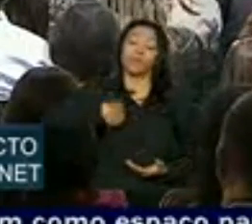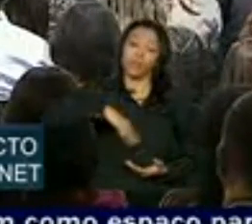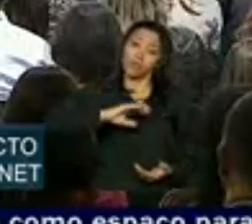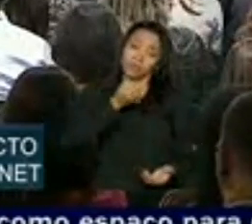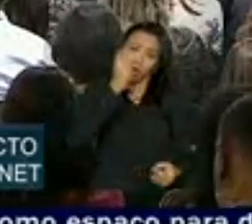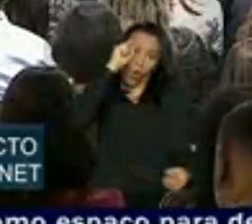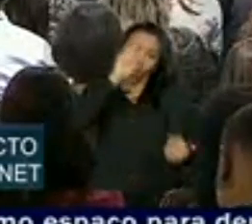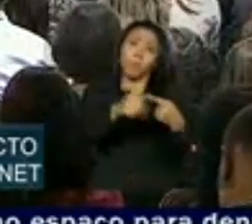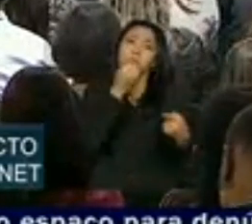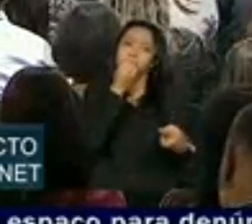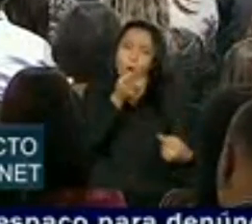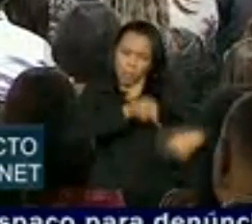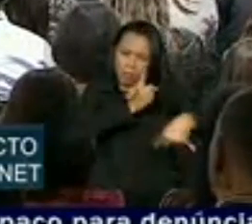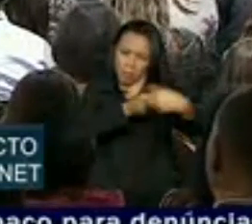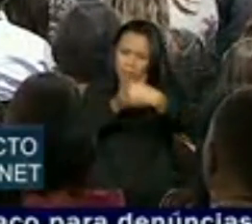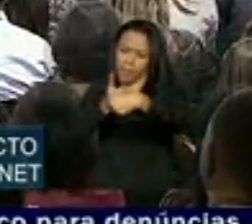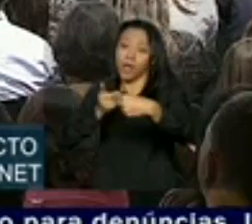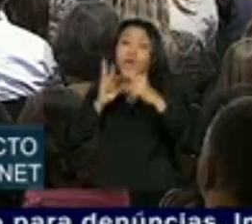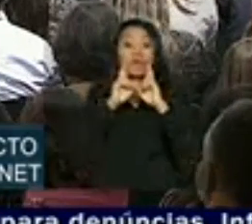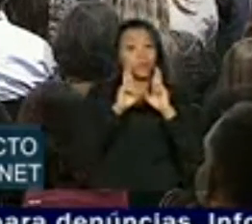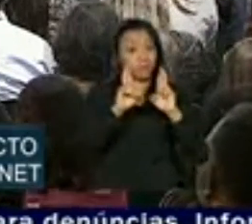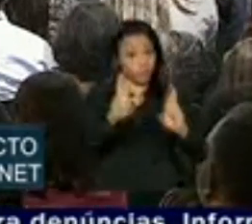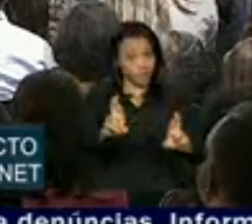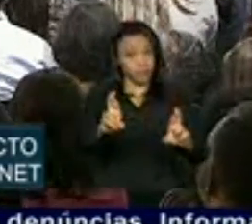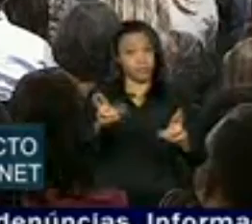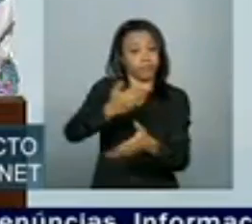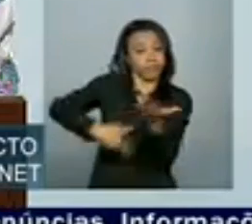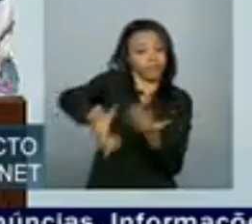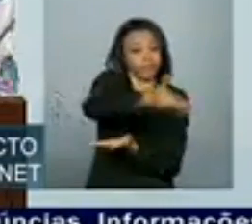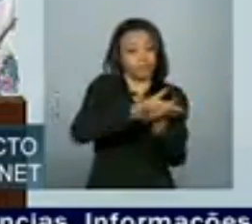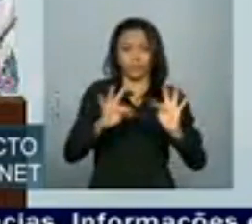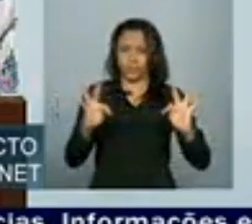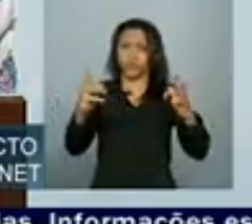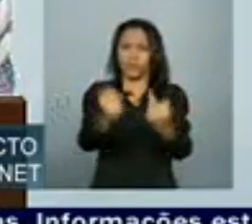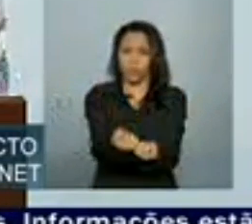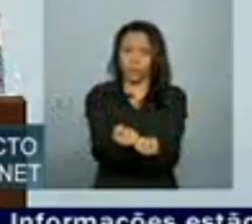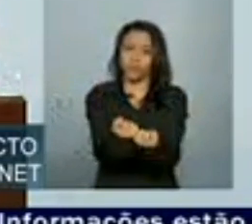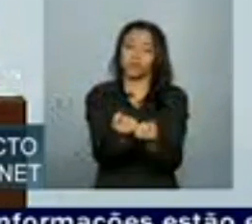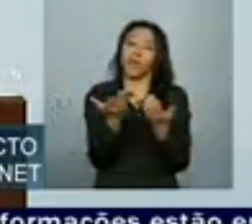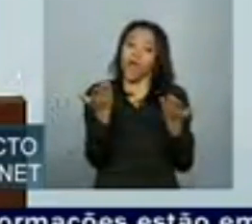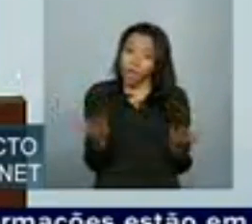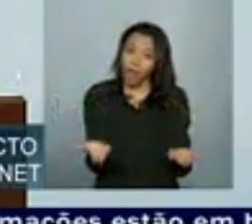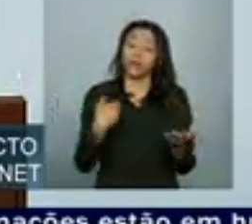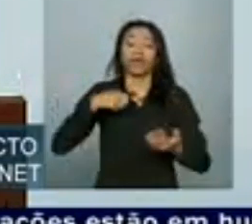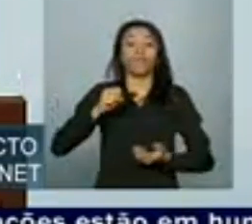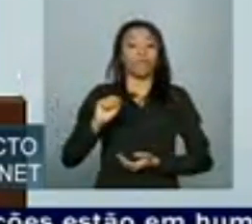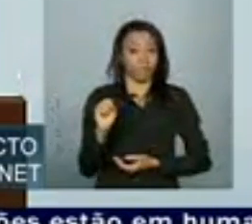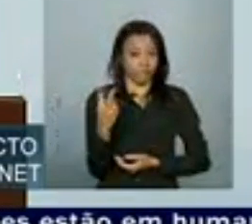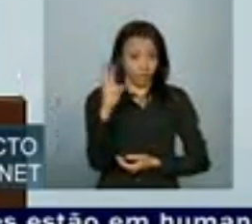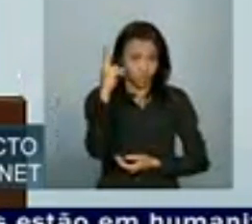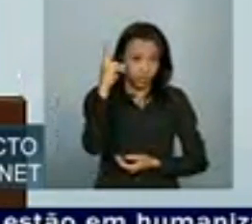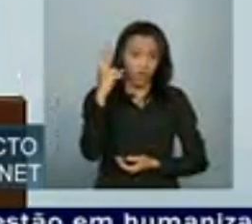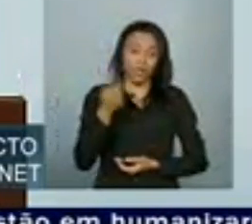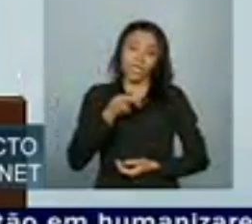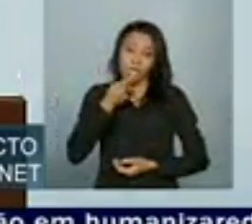debate, do respeito e da convivência democrática entre todos. É para valorizar e reafirmar